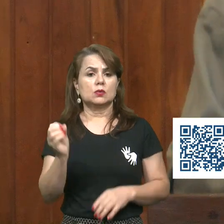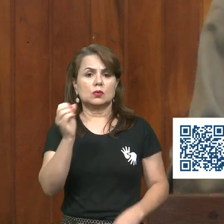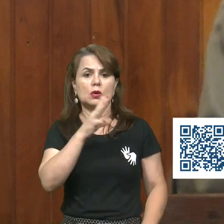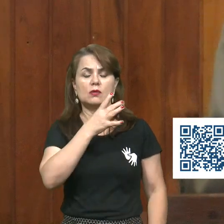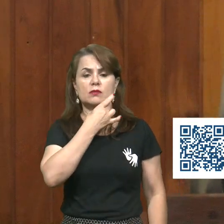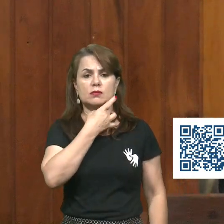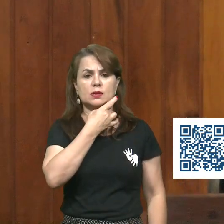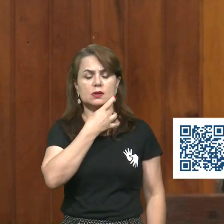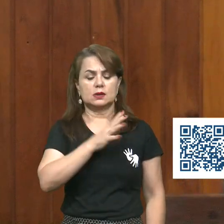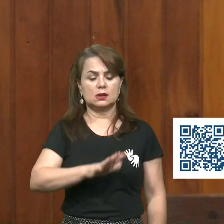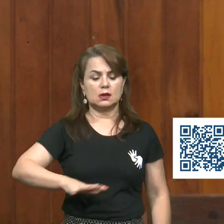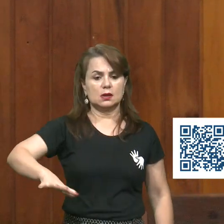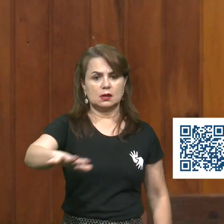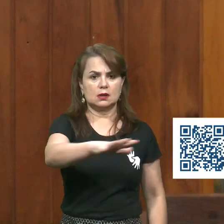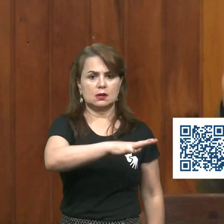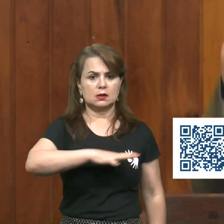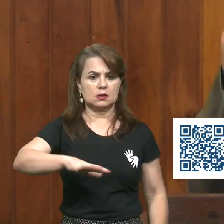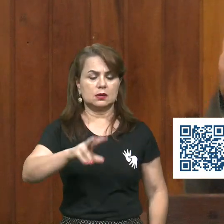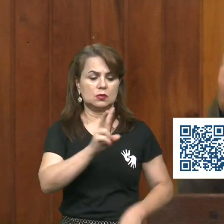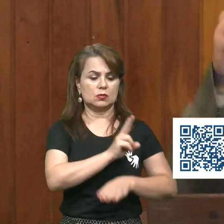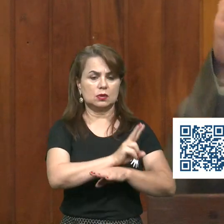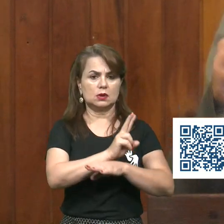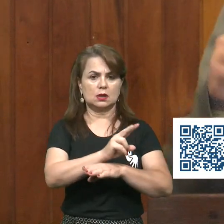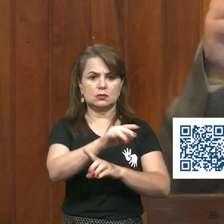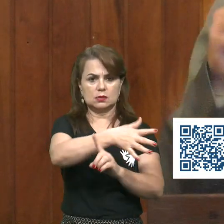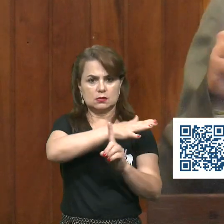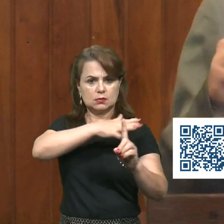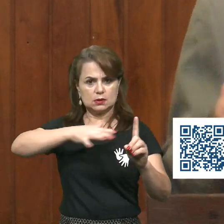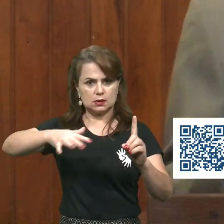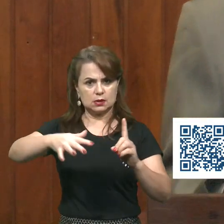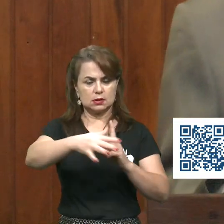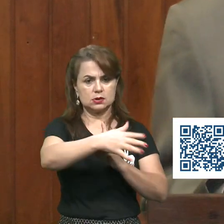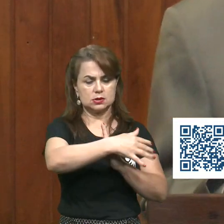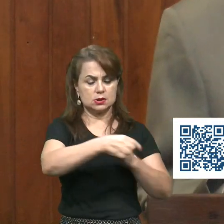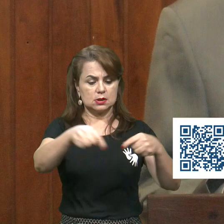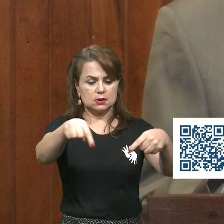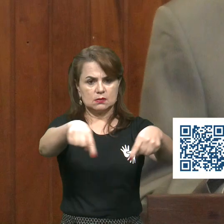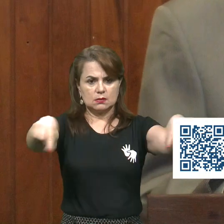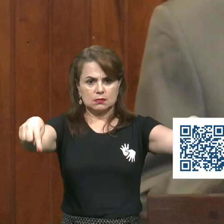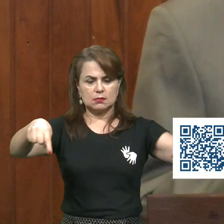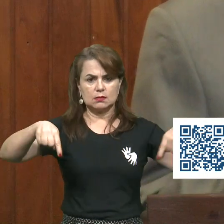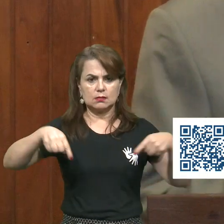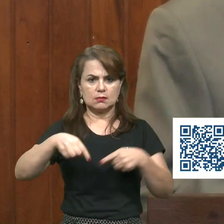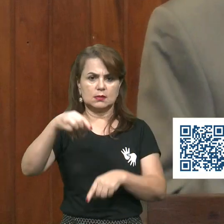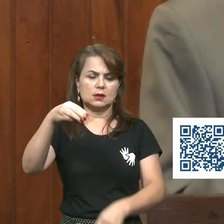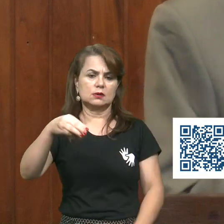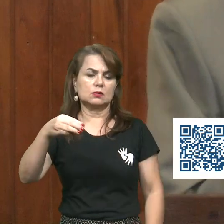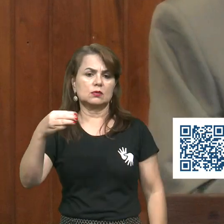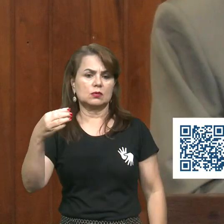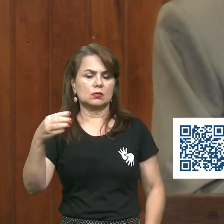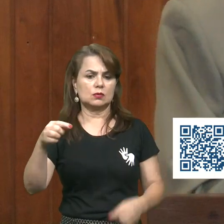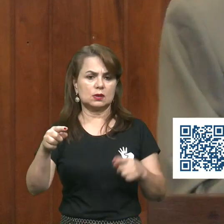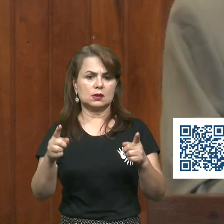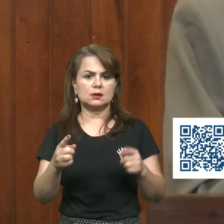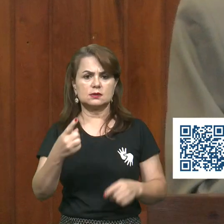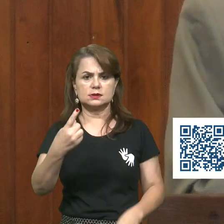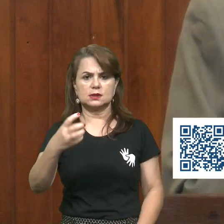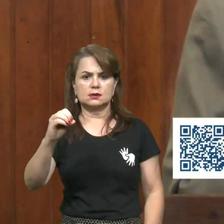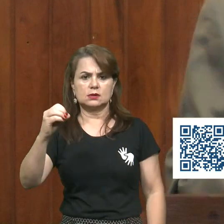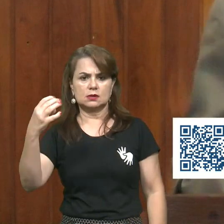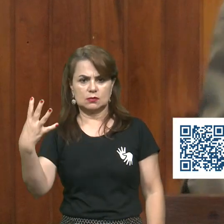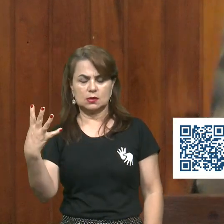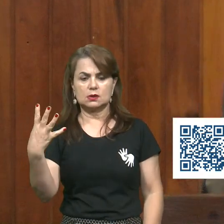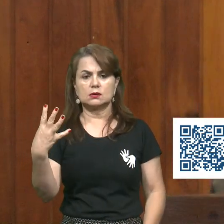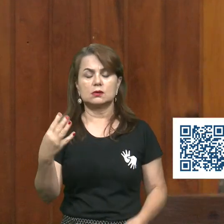e a área de preservação ambiental, 104 mil metros quadrados. E a área construída coberta